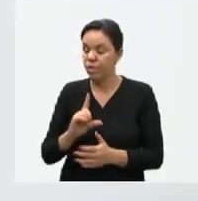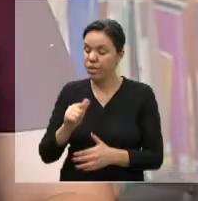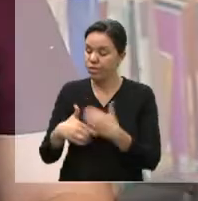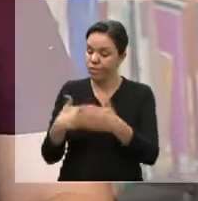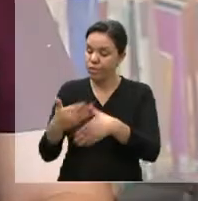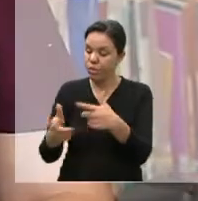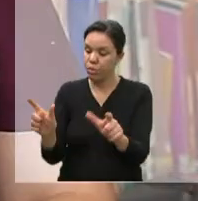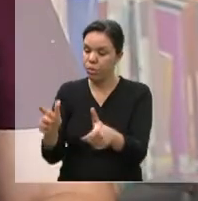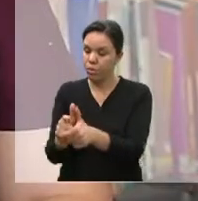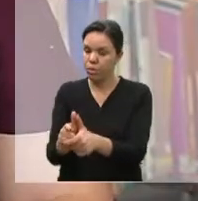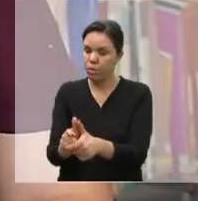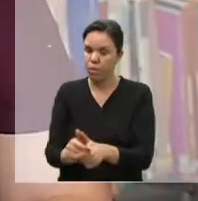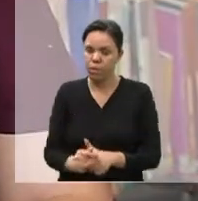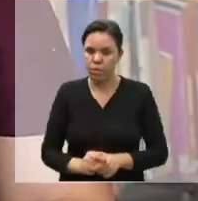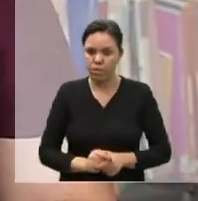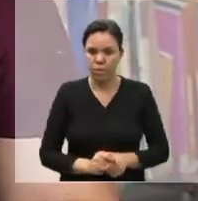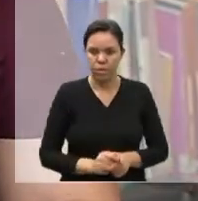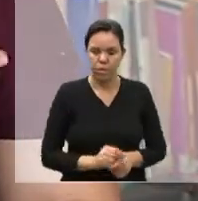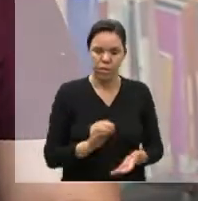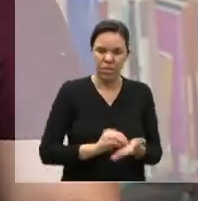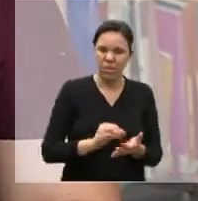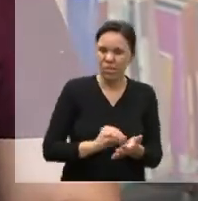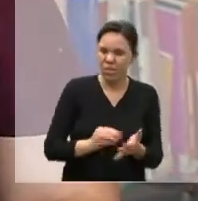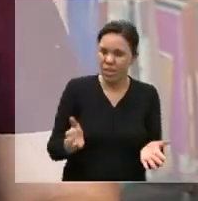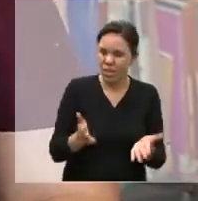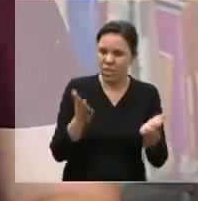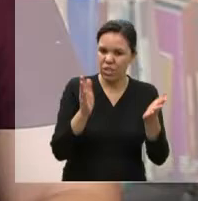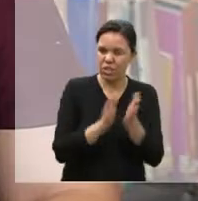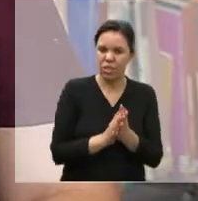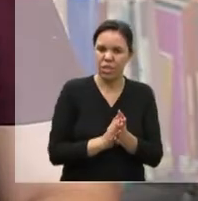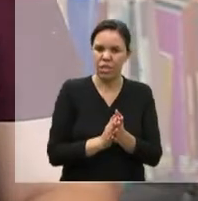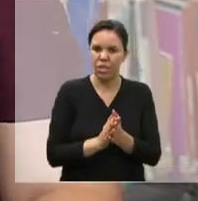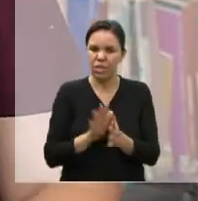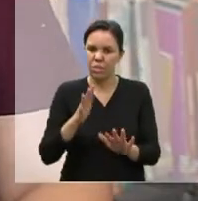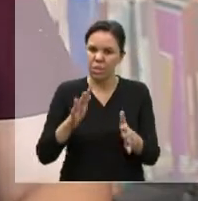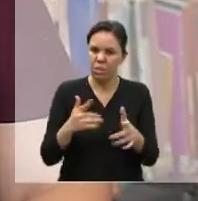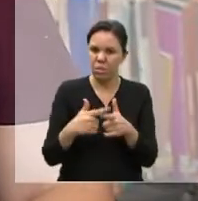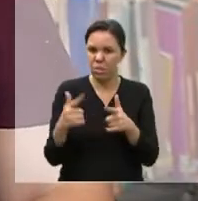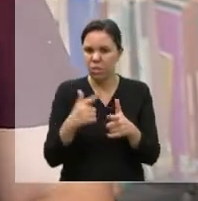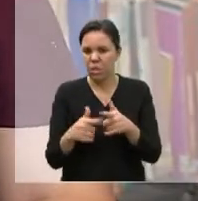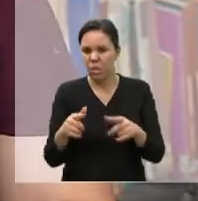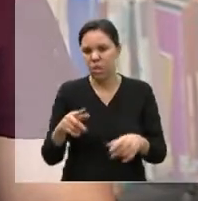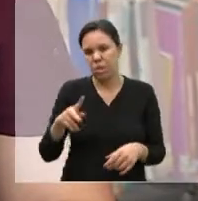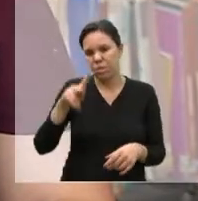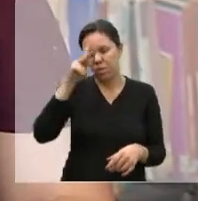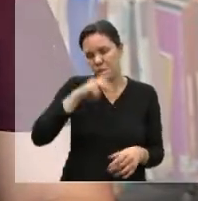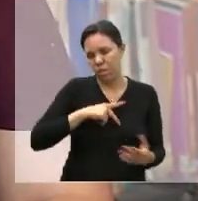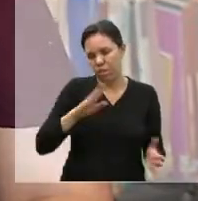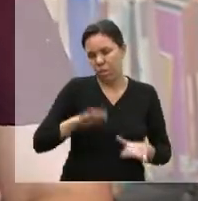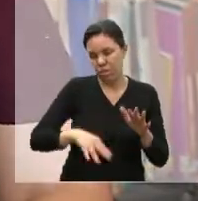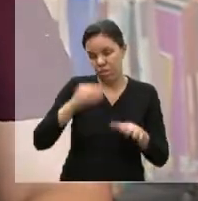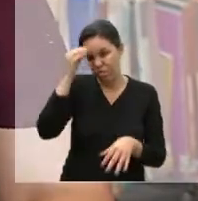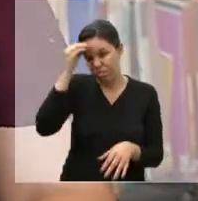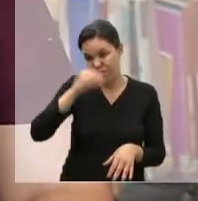muitas vezes falta incentivo, ou até mesmo por problemas pessoais, a desistência,